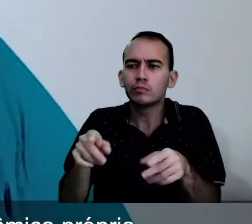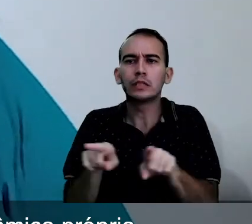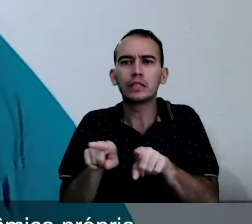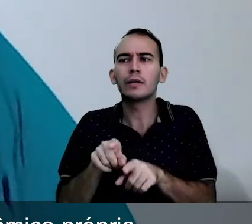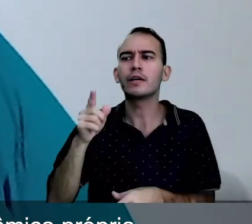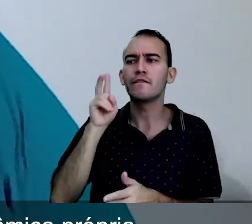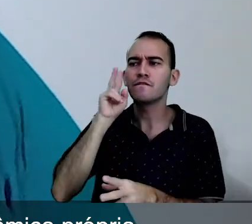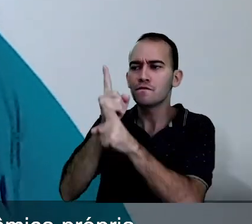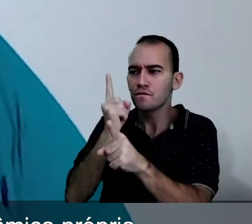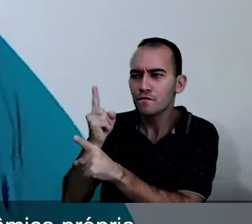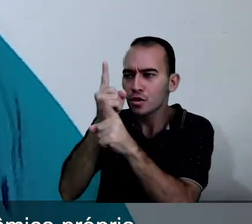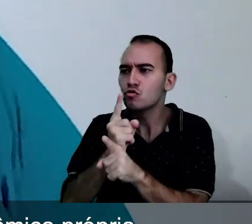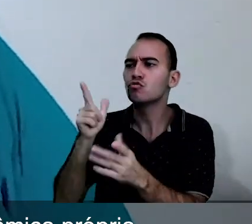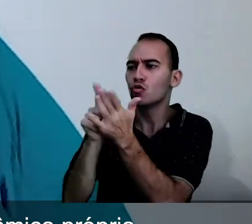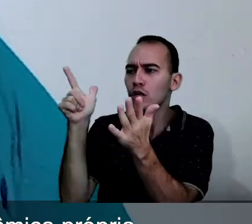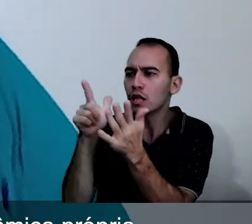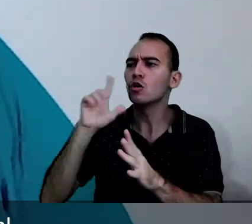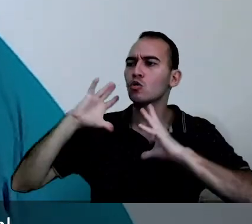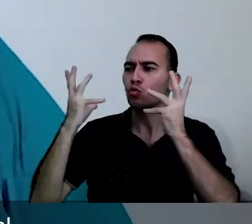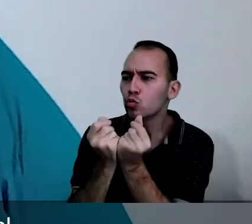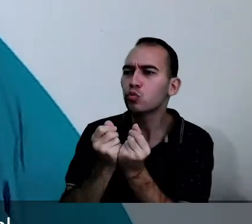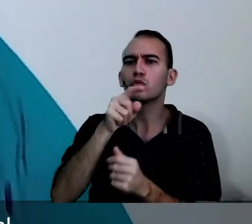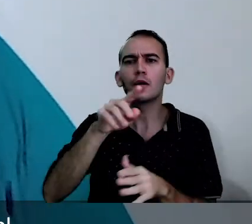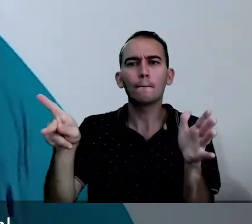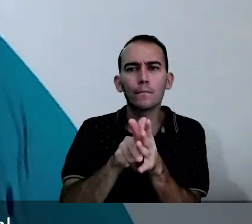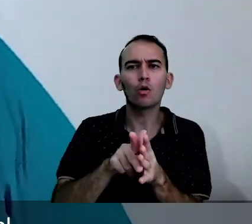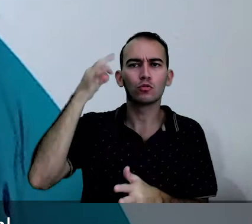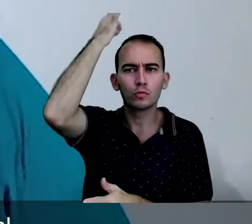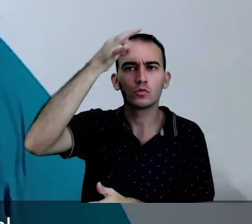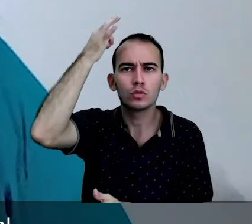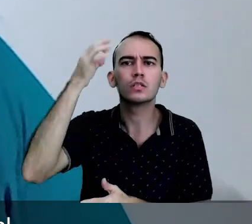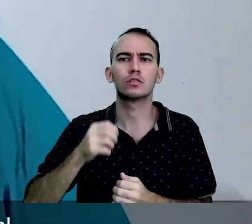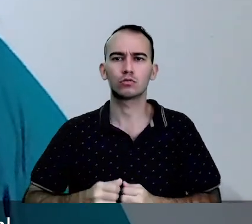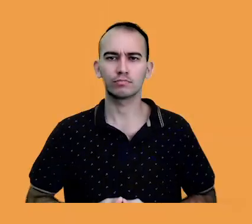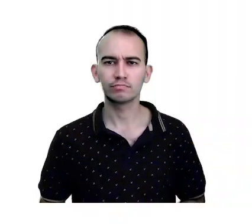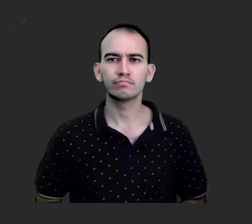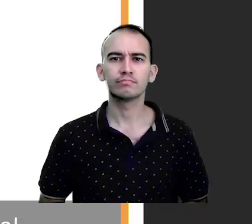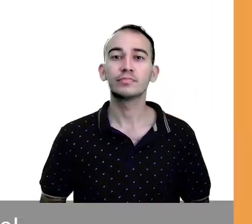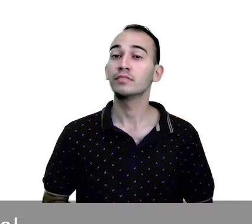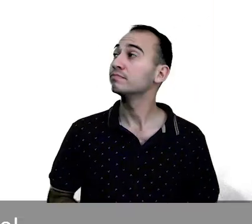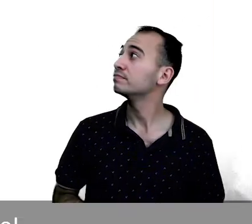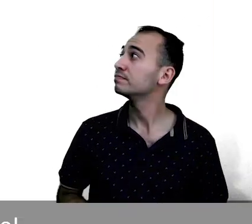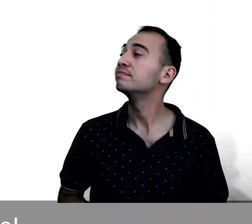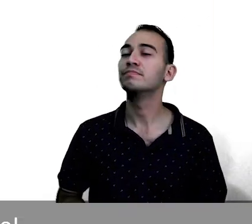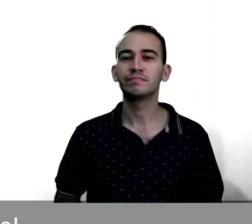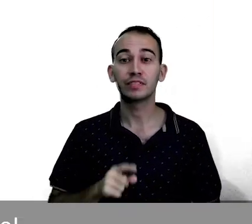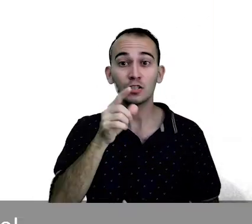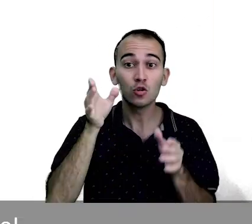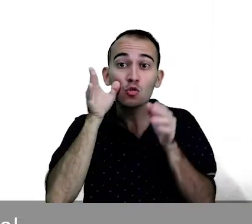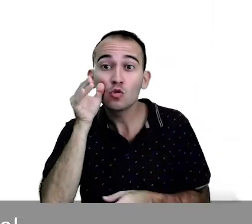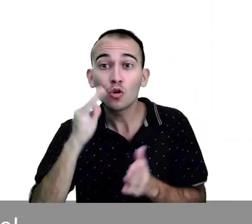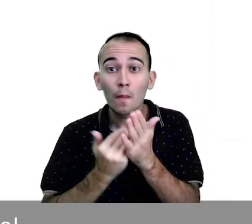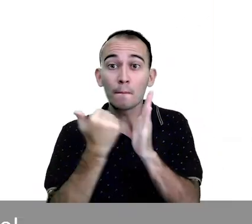Espírito Santo, compreendendo sua dinâmica própria, que vai além do antagonismo com a imprensa local. Para saber mais sobre o